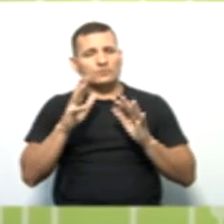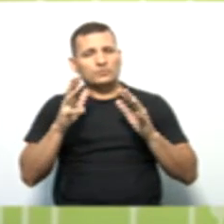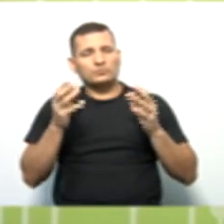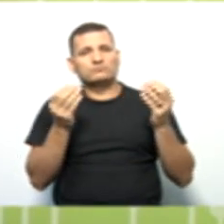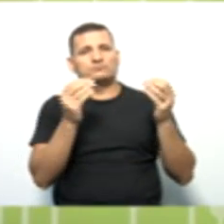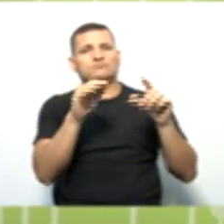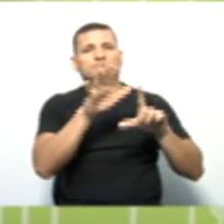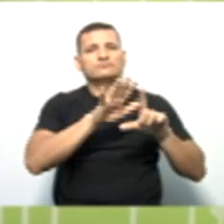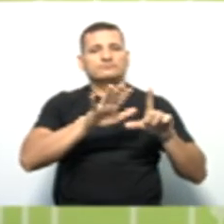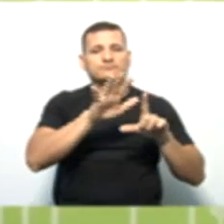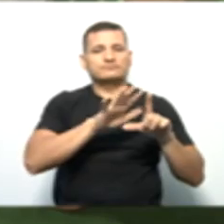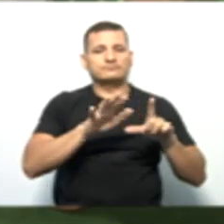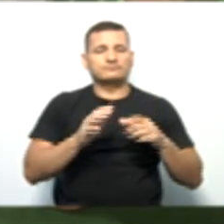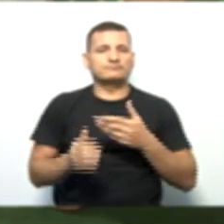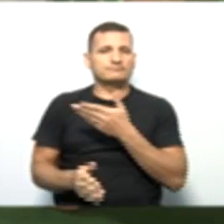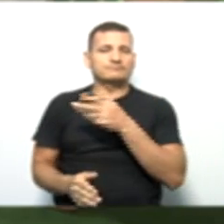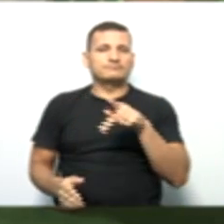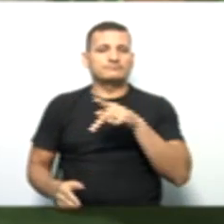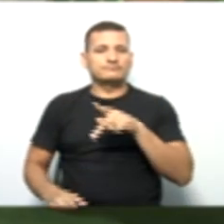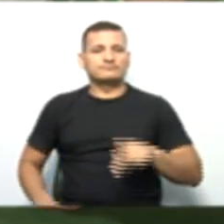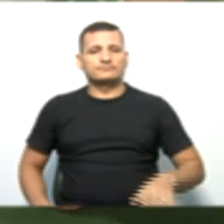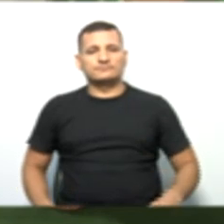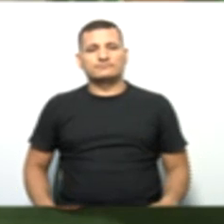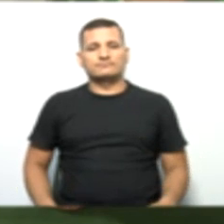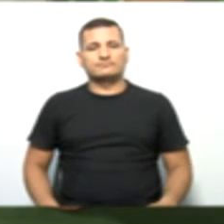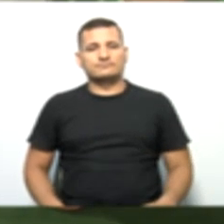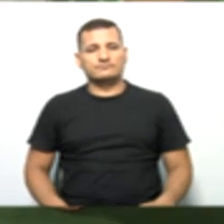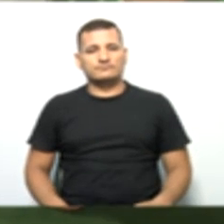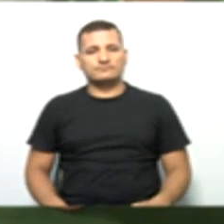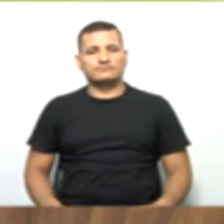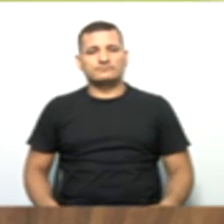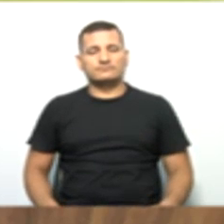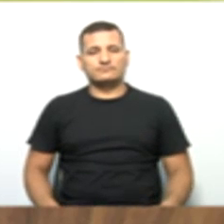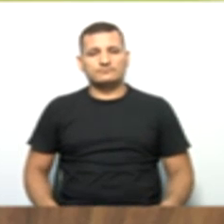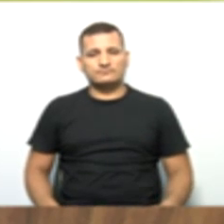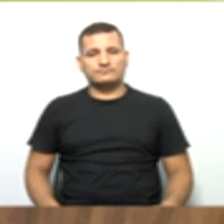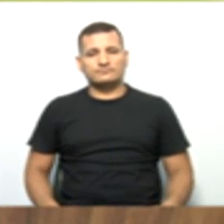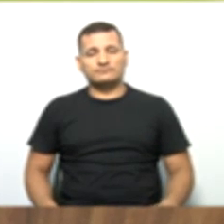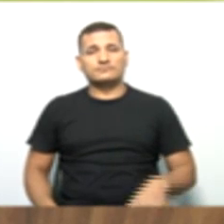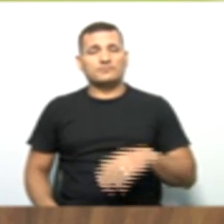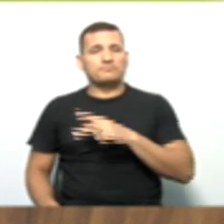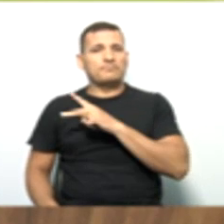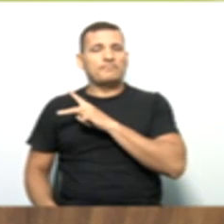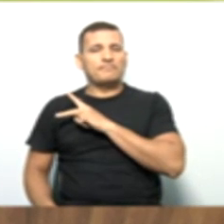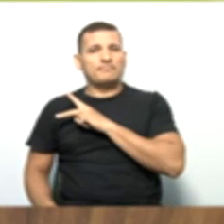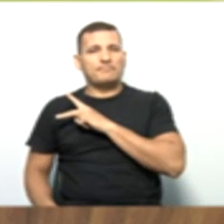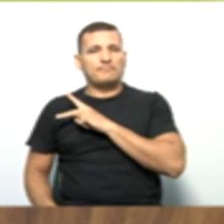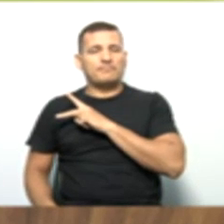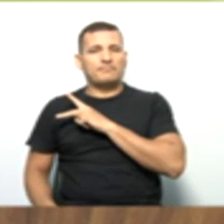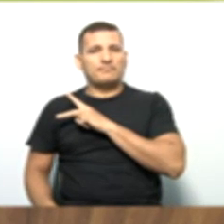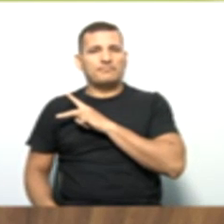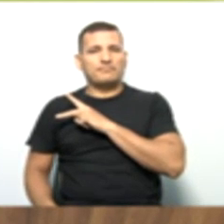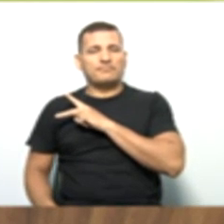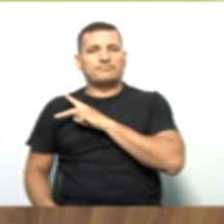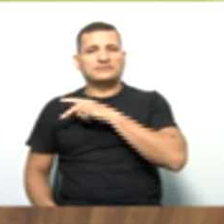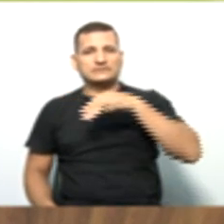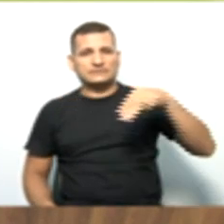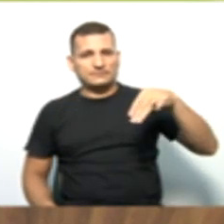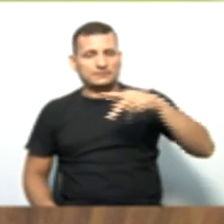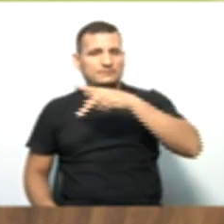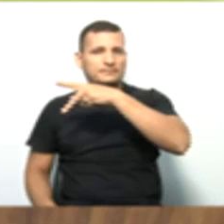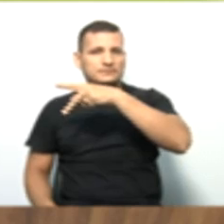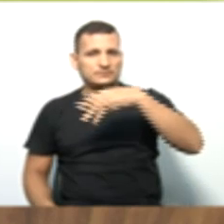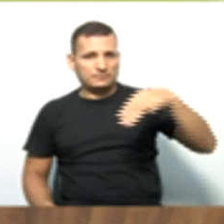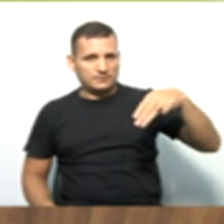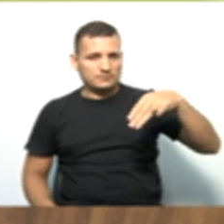no AVA. Né, professora Juliana, alguma consideração? Sim, professor, acredito. O pessoal de Presidente Médici, do campus, do polo daqui de Porto Velho,